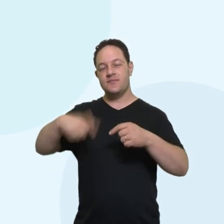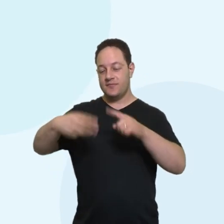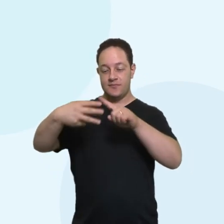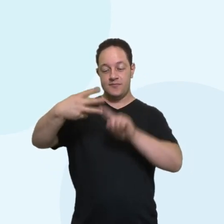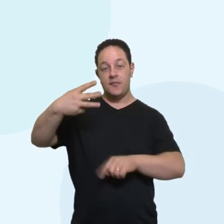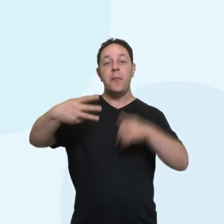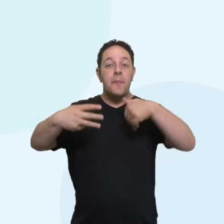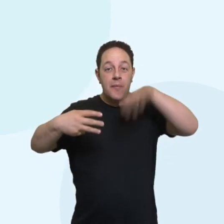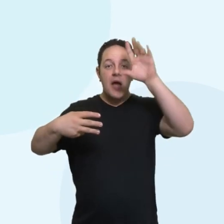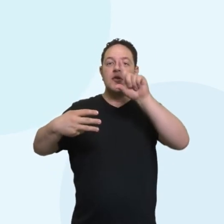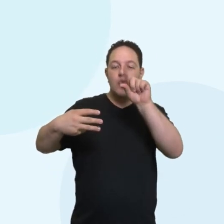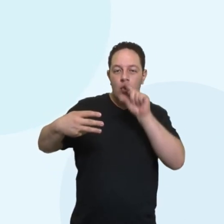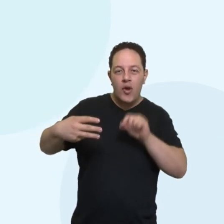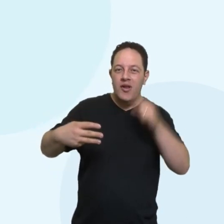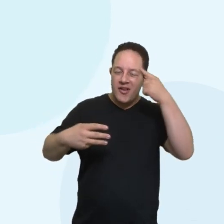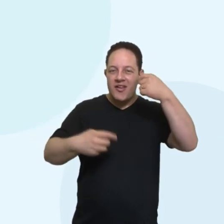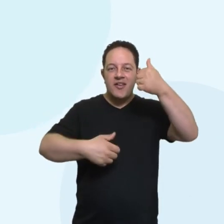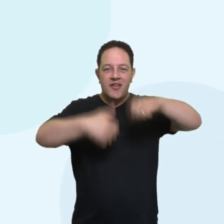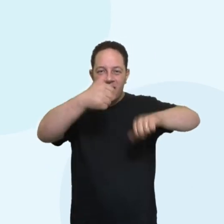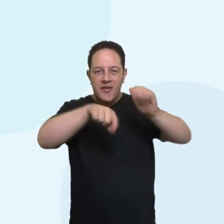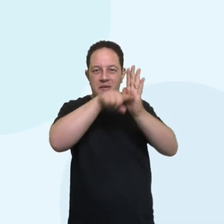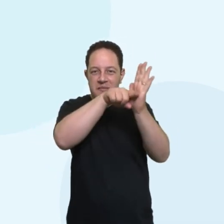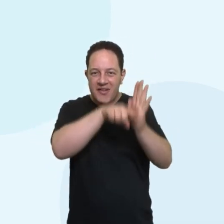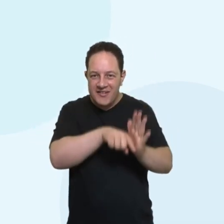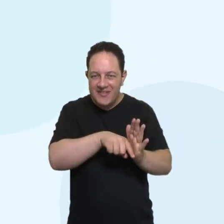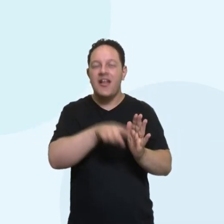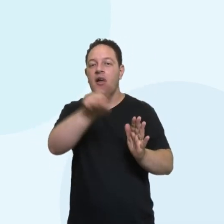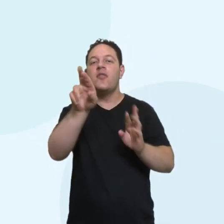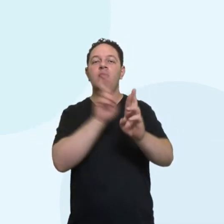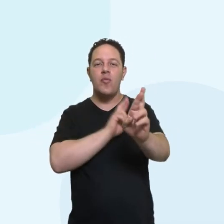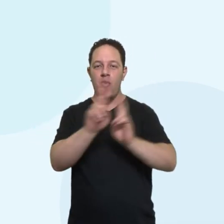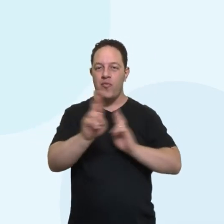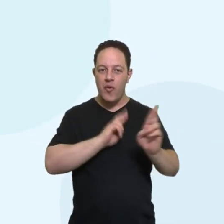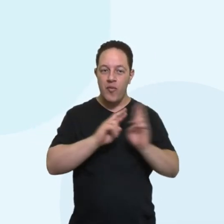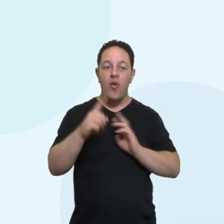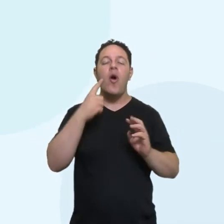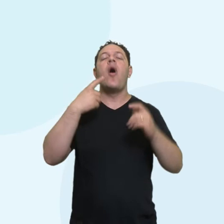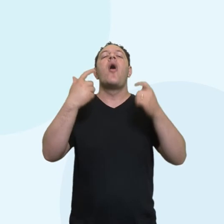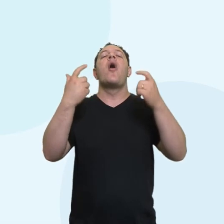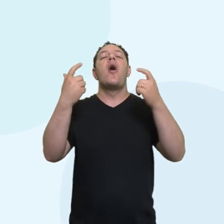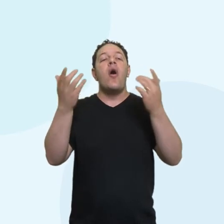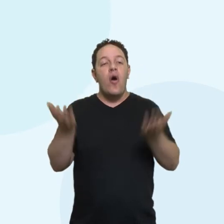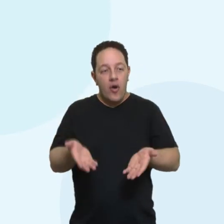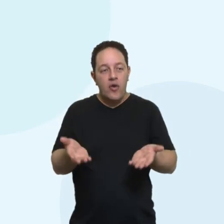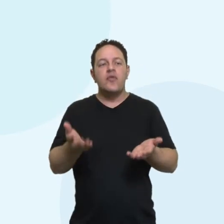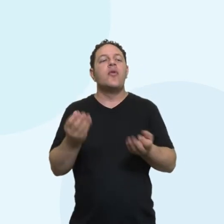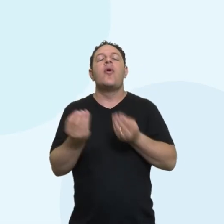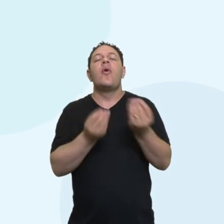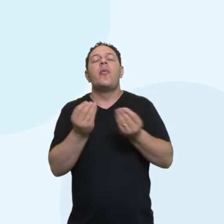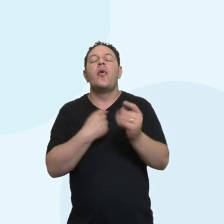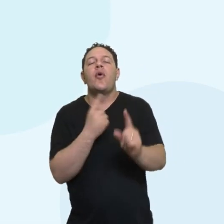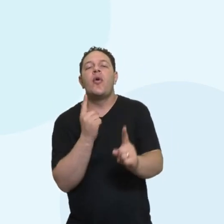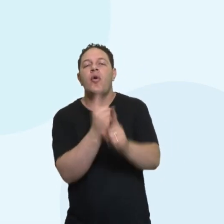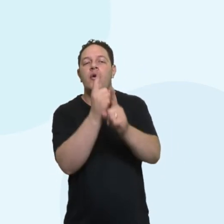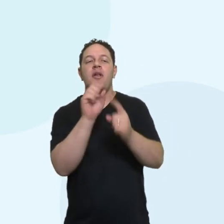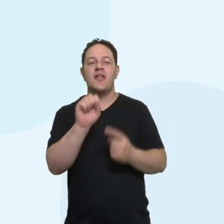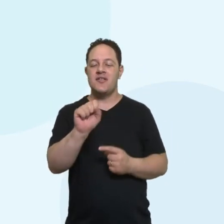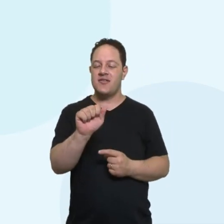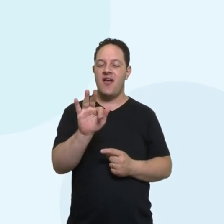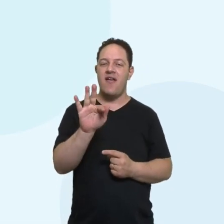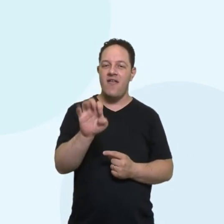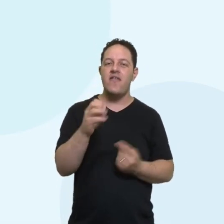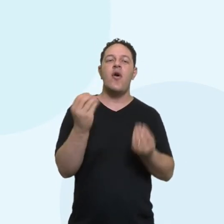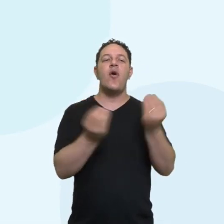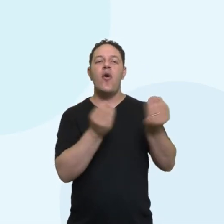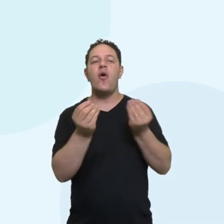mais votados né daquela pesquisa que vocês responderão onde que a gente pode encontrar um pouquinho mais né sobre o Safe o